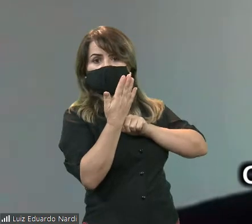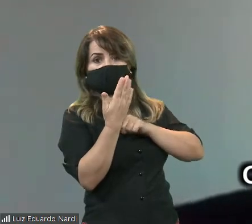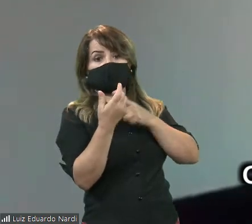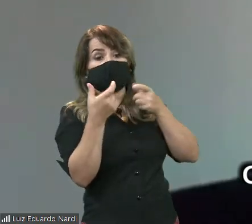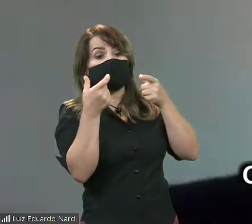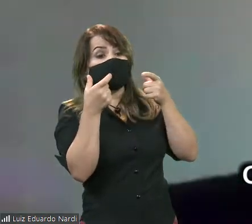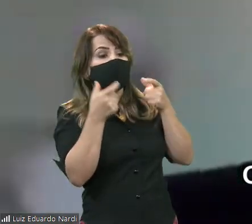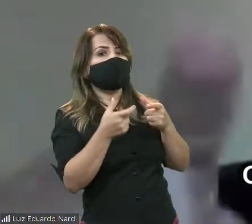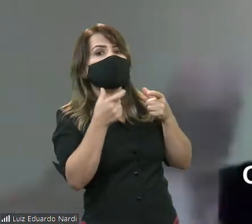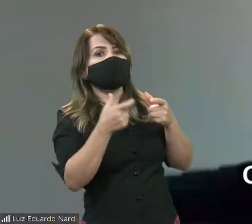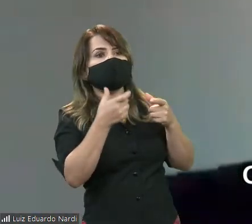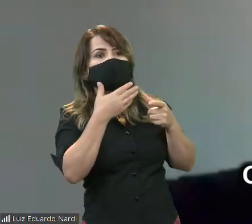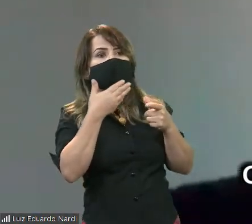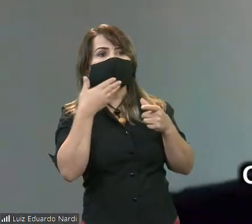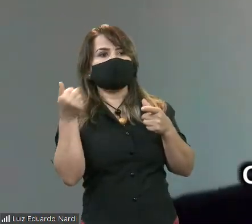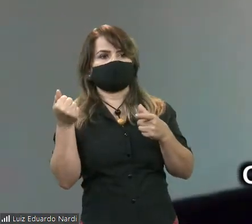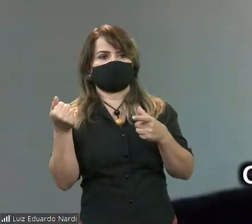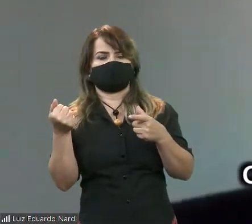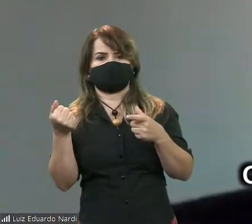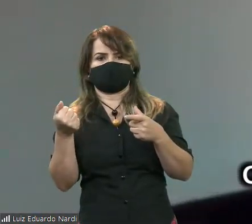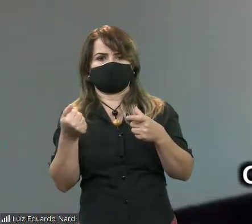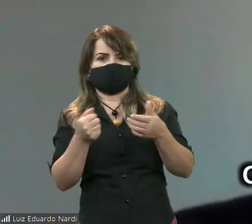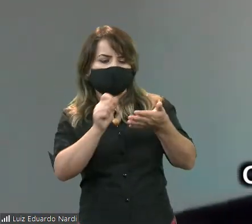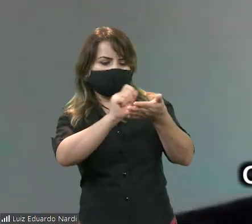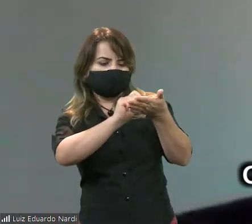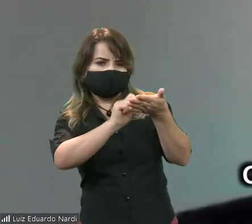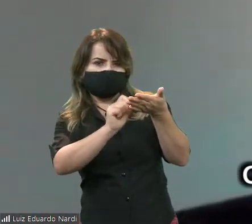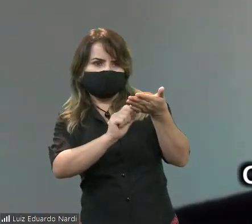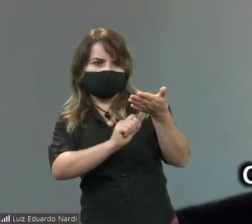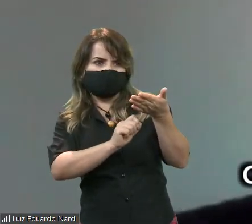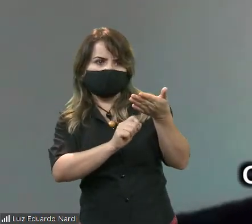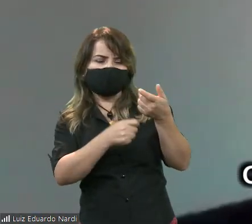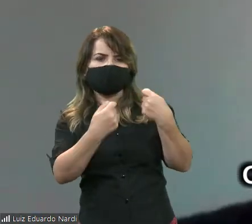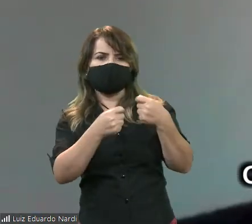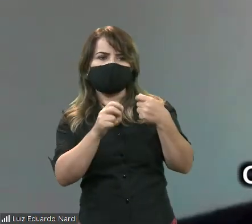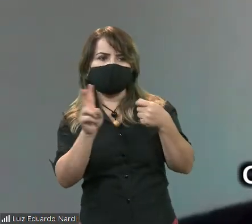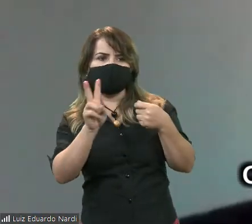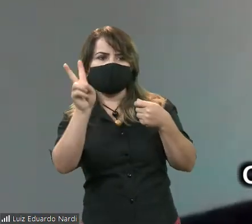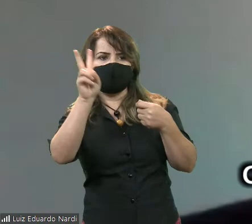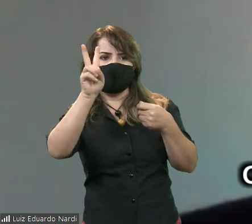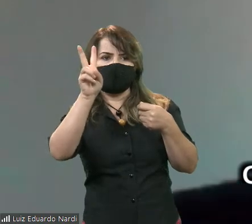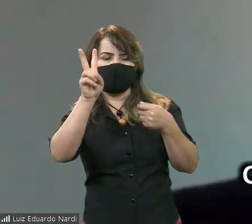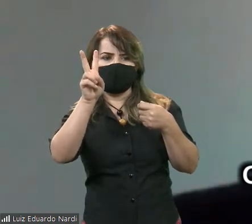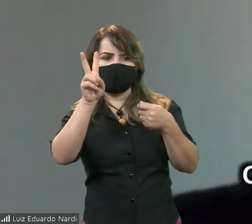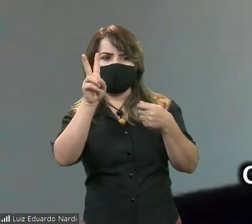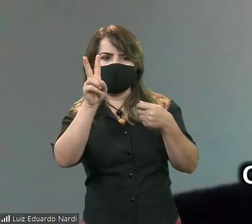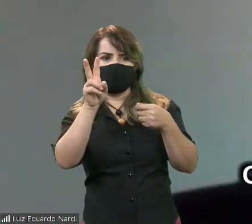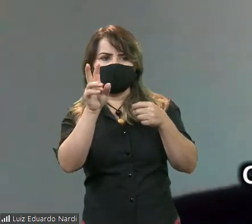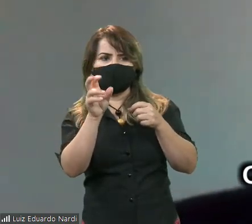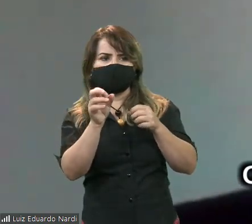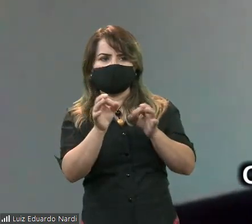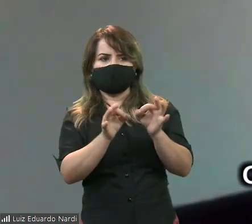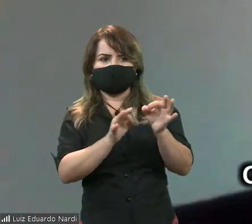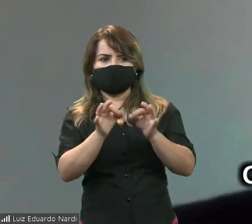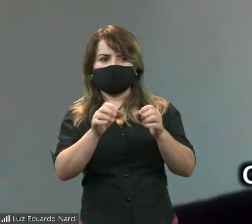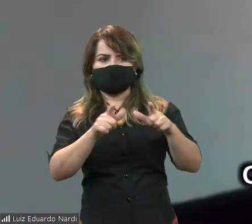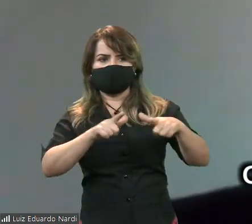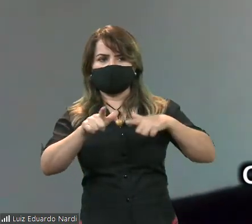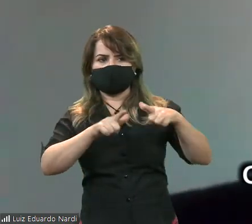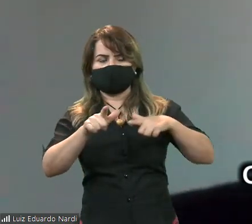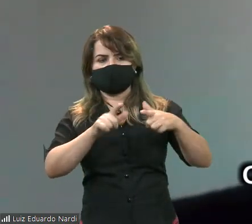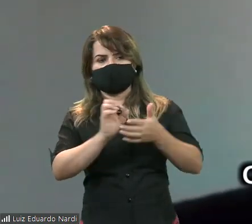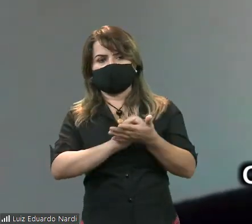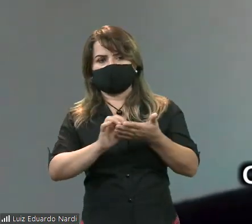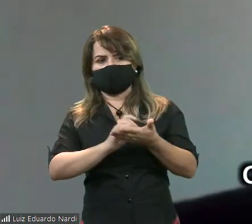melhorado, que ele valorize o trabalho do secretário e, sobretudo, dos seus fiscais, que são